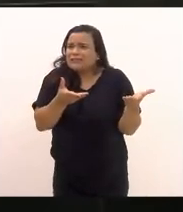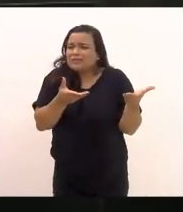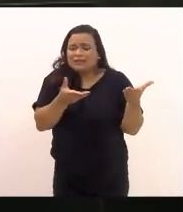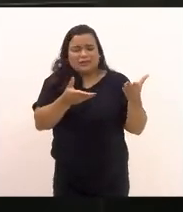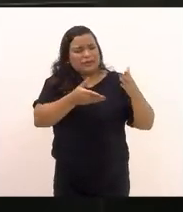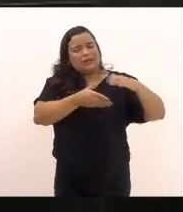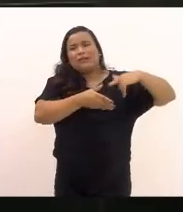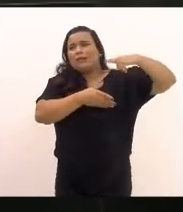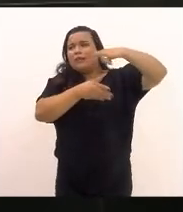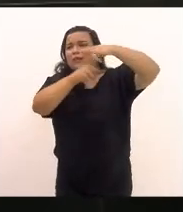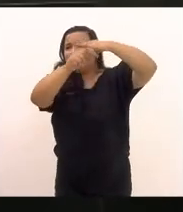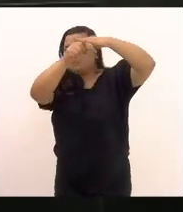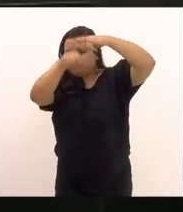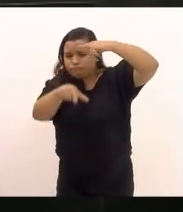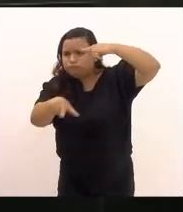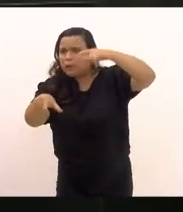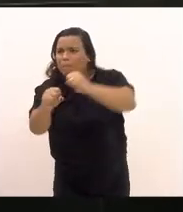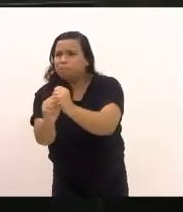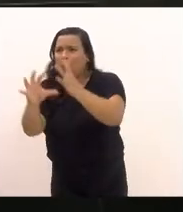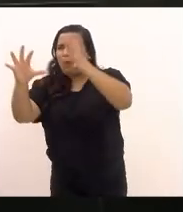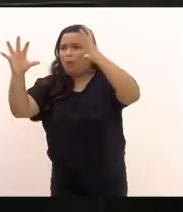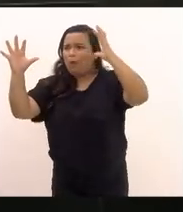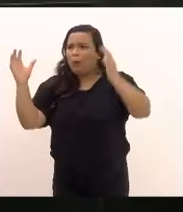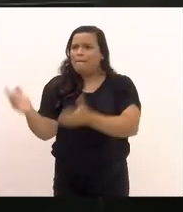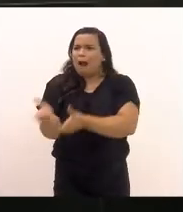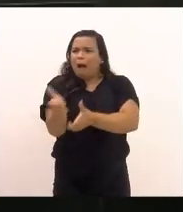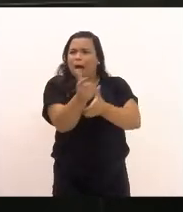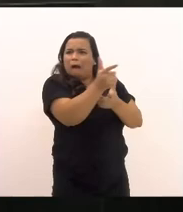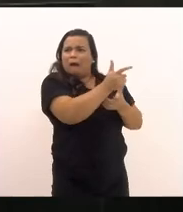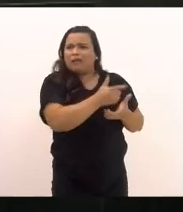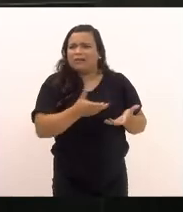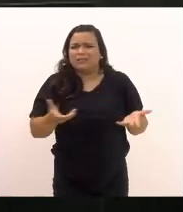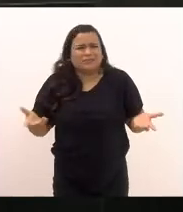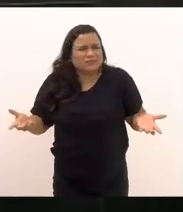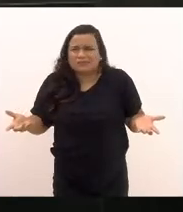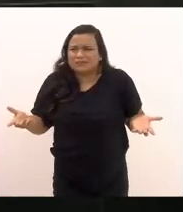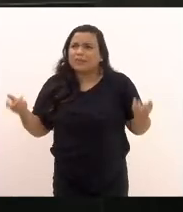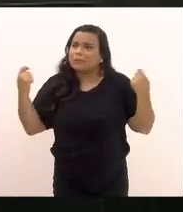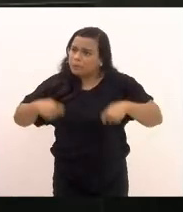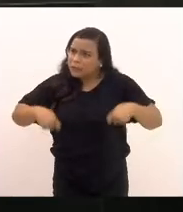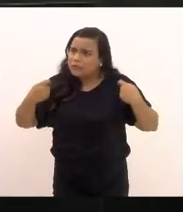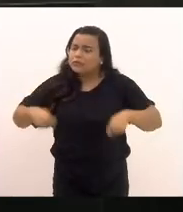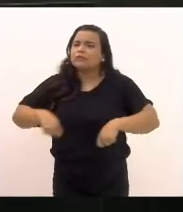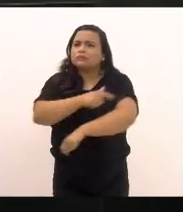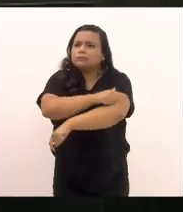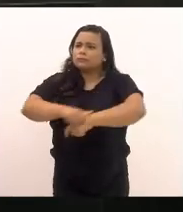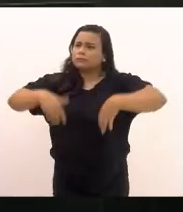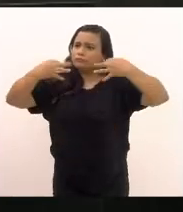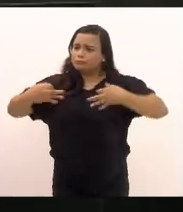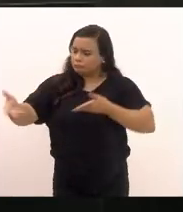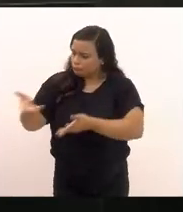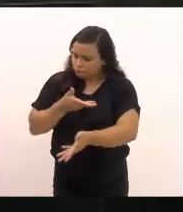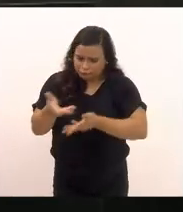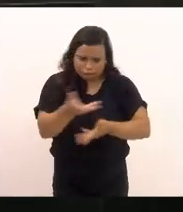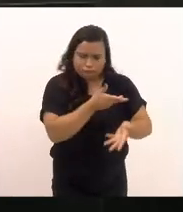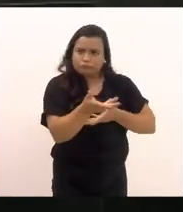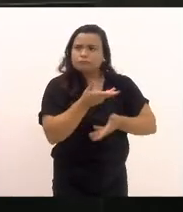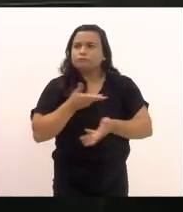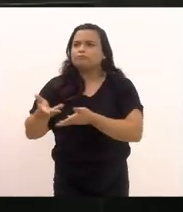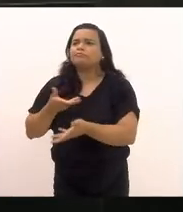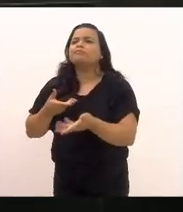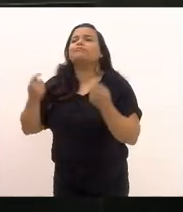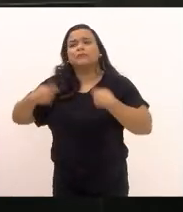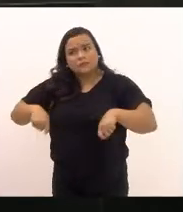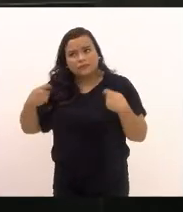com mísseis, com tiros, né? É preciso que a diplomacia entre em campo, é preciso que as organizações internacionais